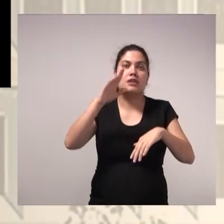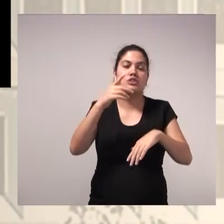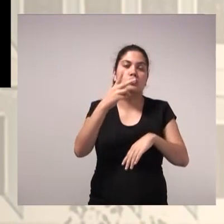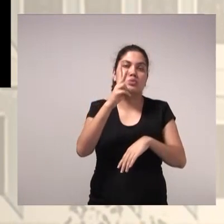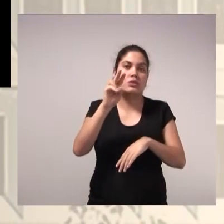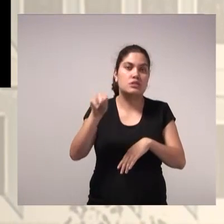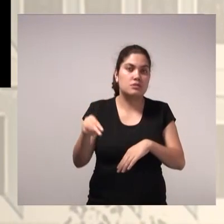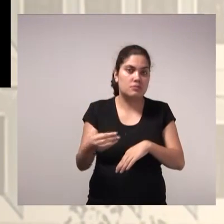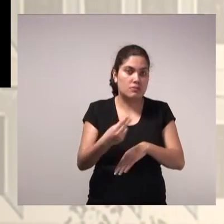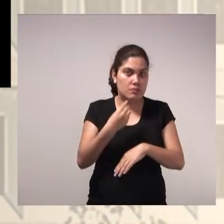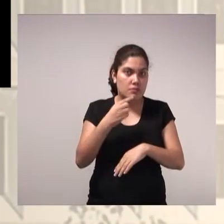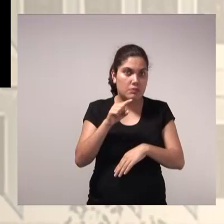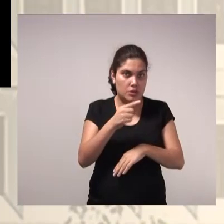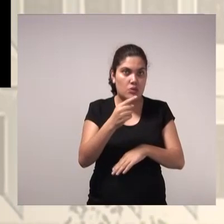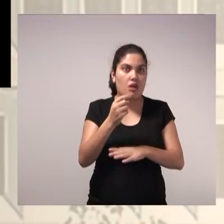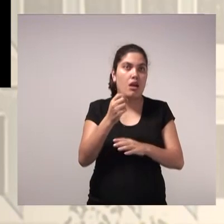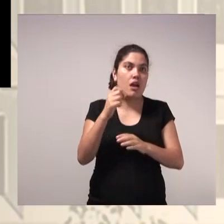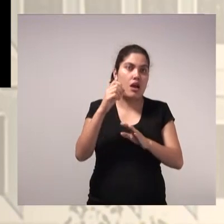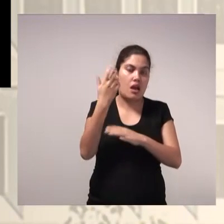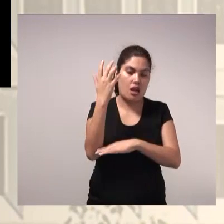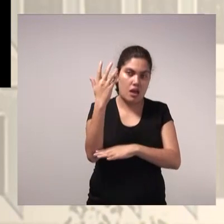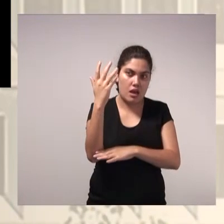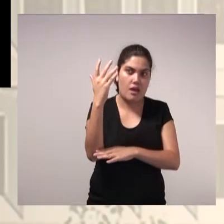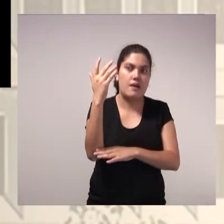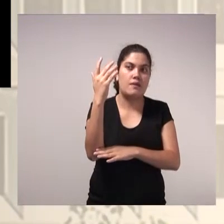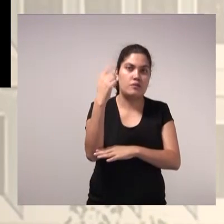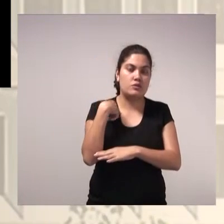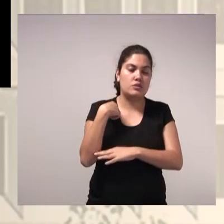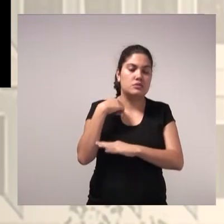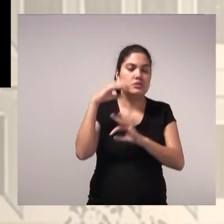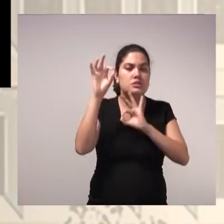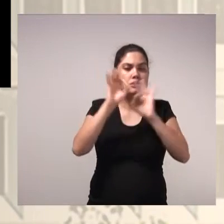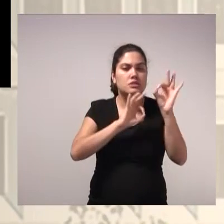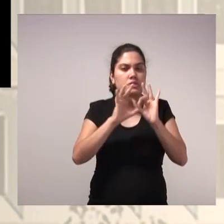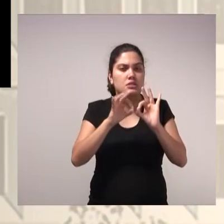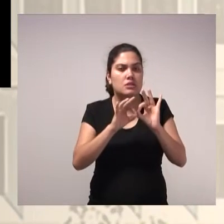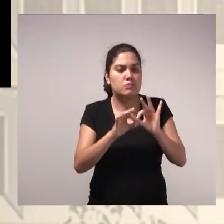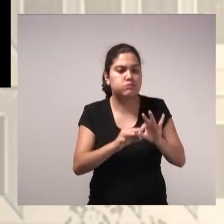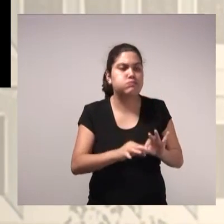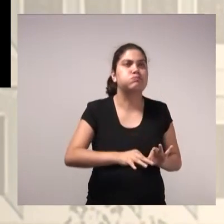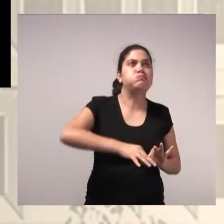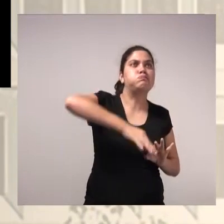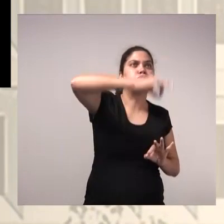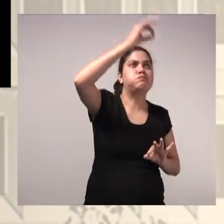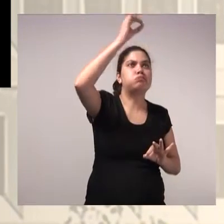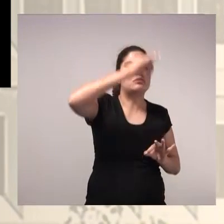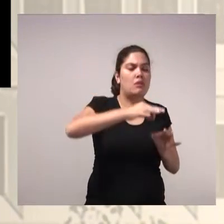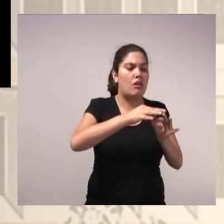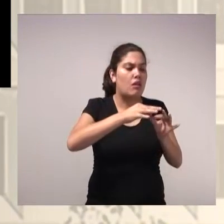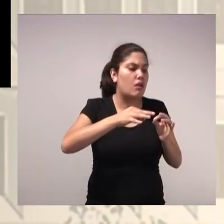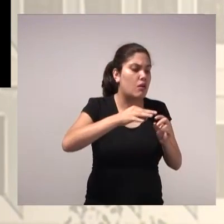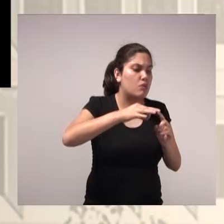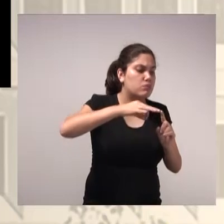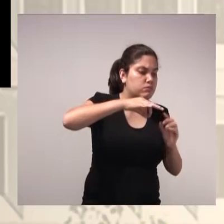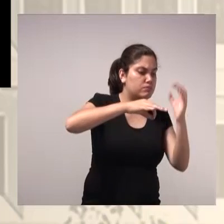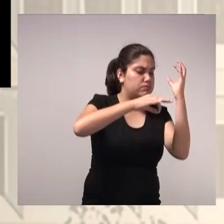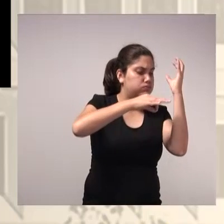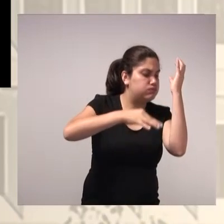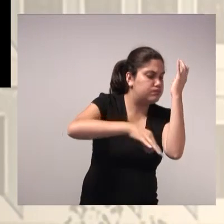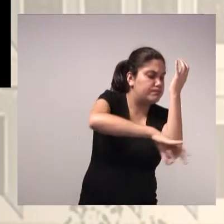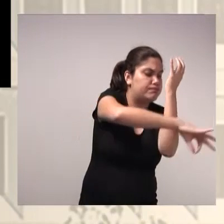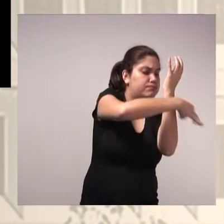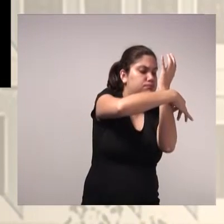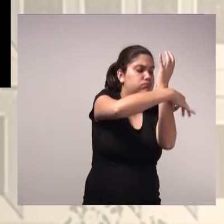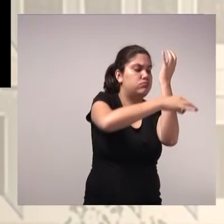árvores do nosso parque. Medimos copa, medimos tronco, estimamos a idade